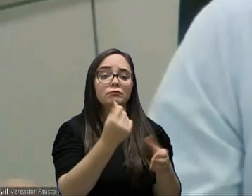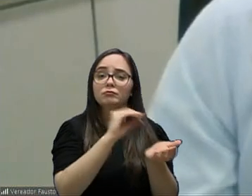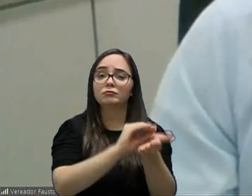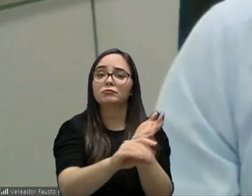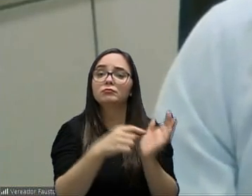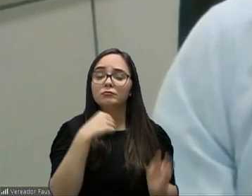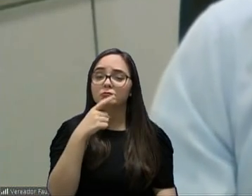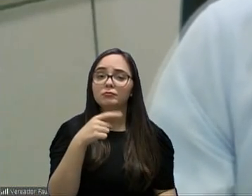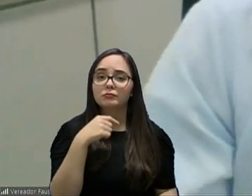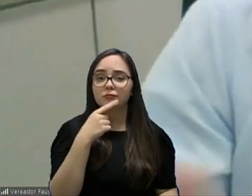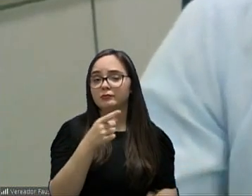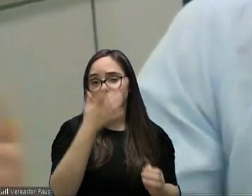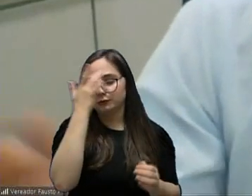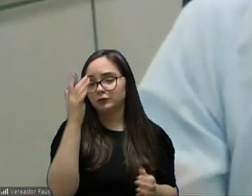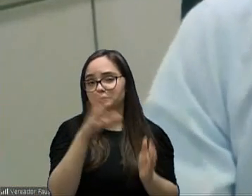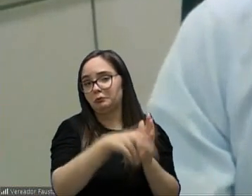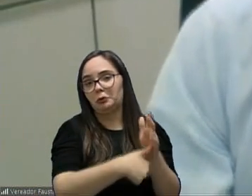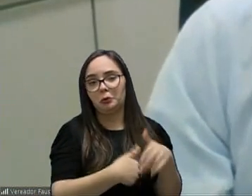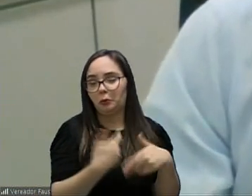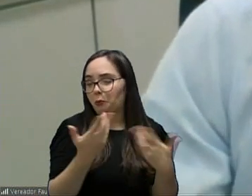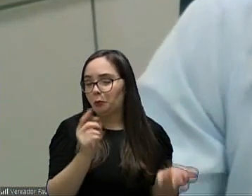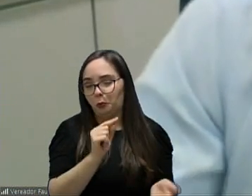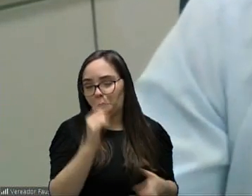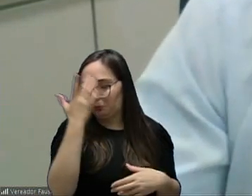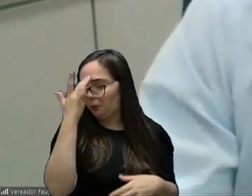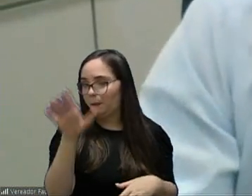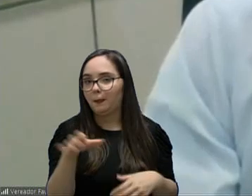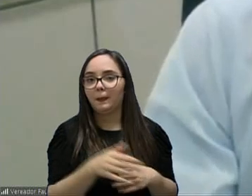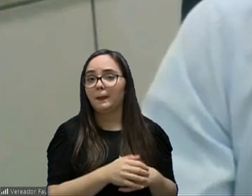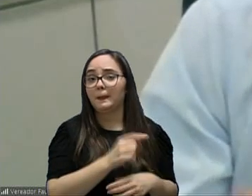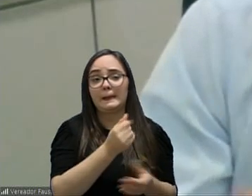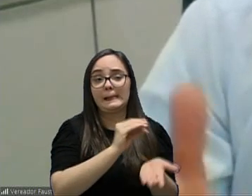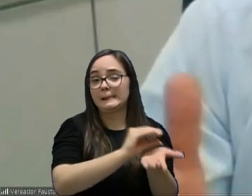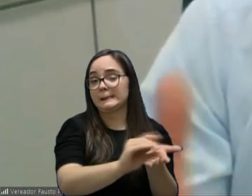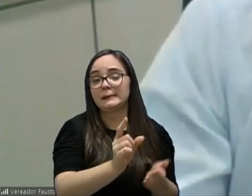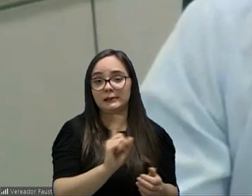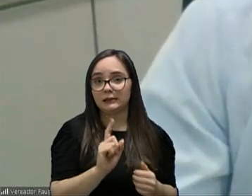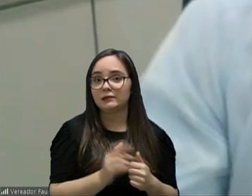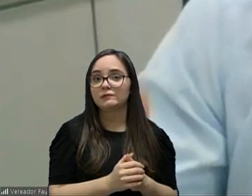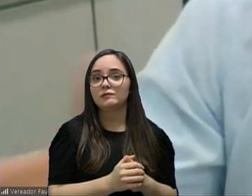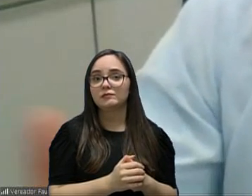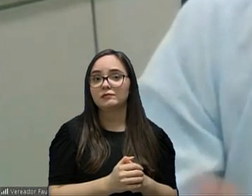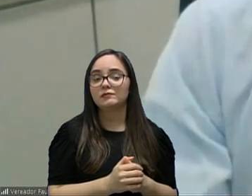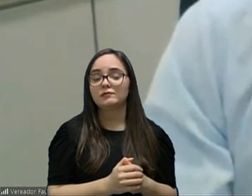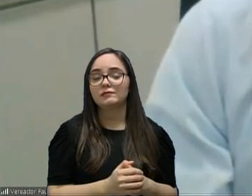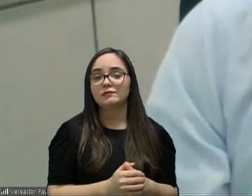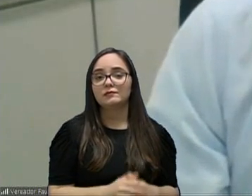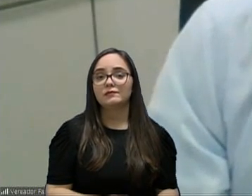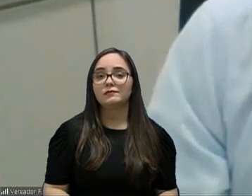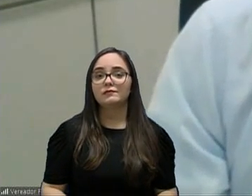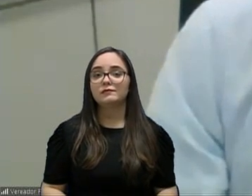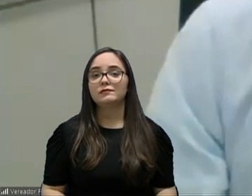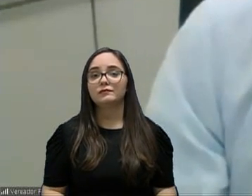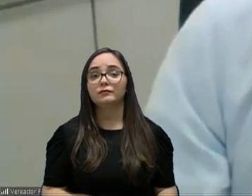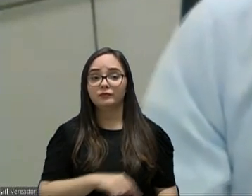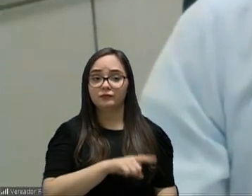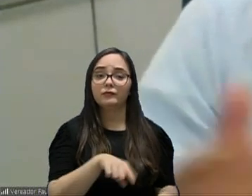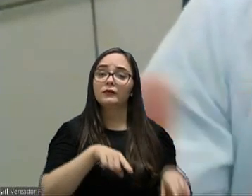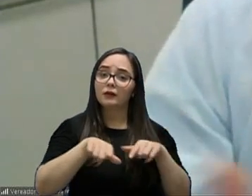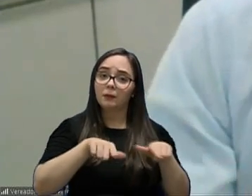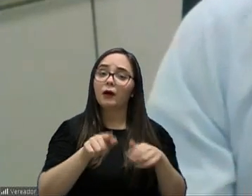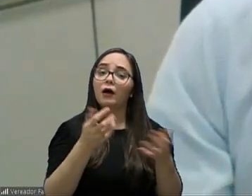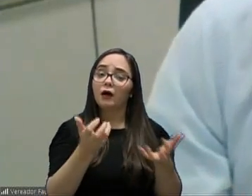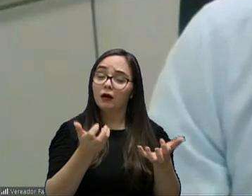Levaram lá um passa-moleque lá, digamos dessa forma, que não recebeu as emendas para fazer o trabalho que eles gostariam de ter feito